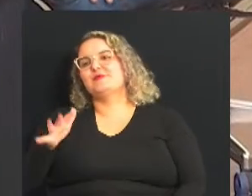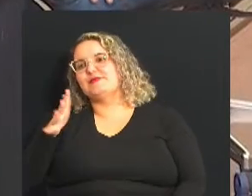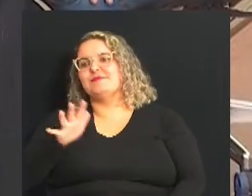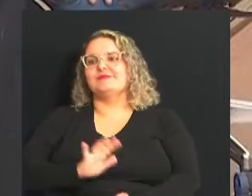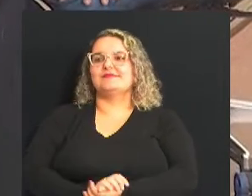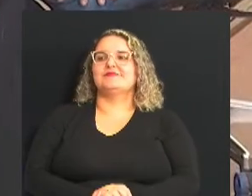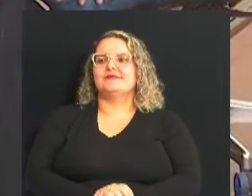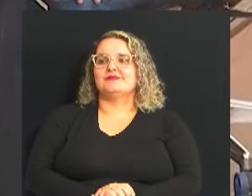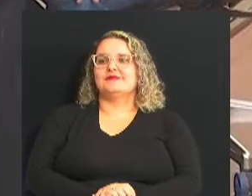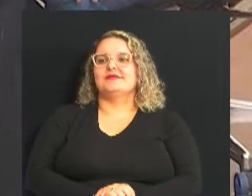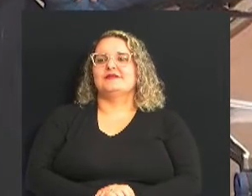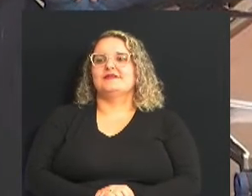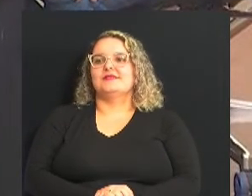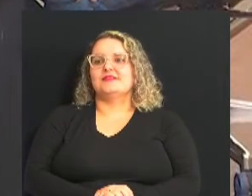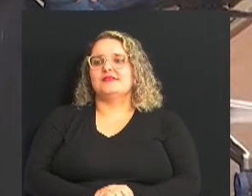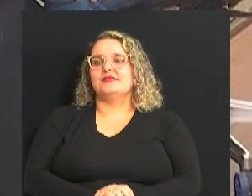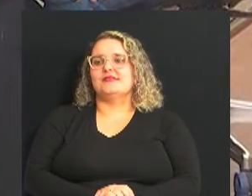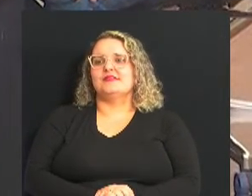a gente